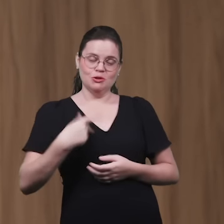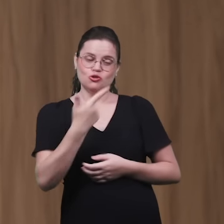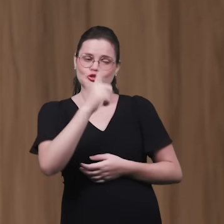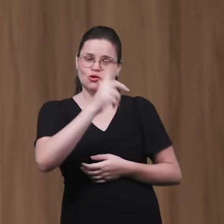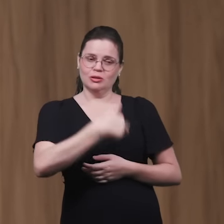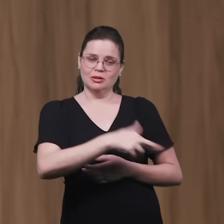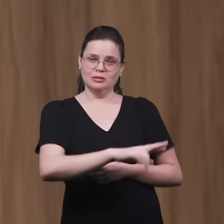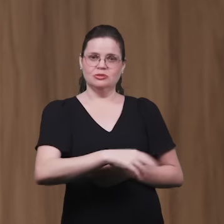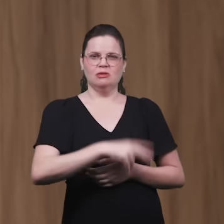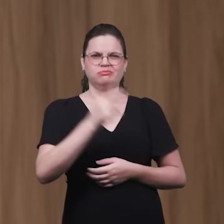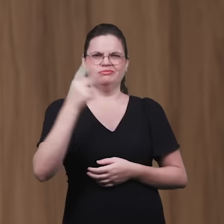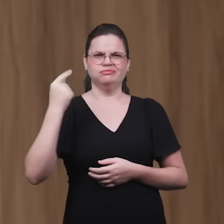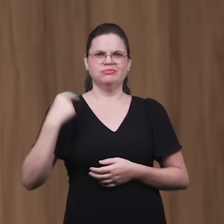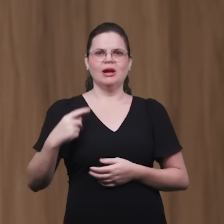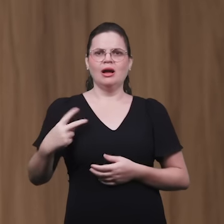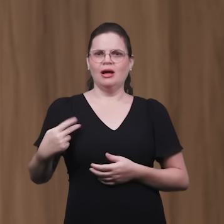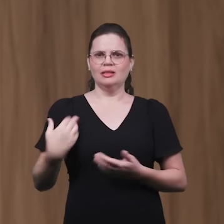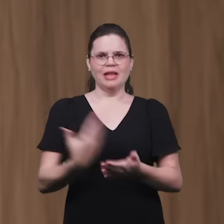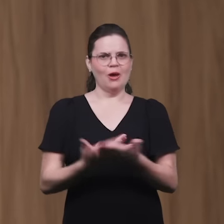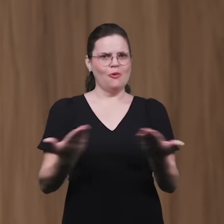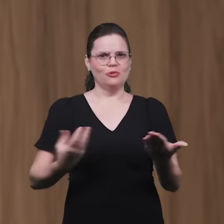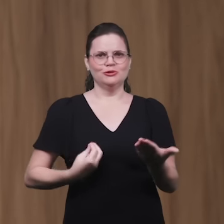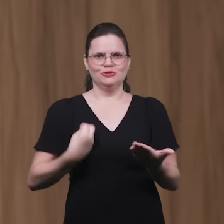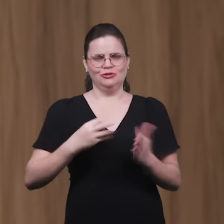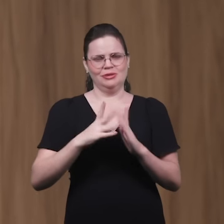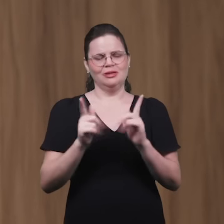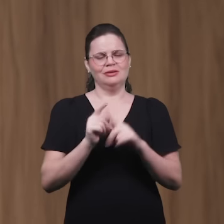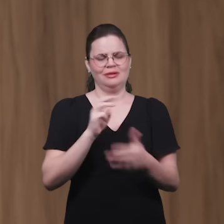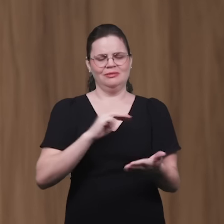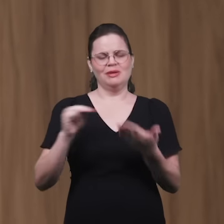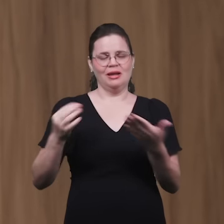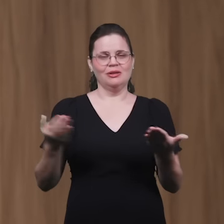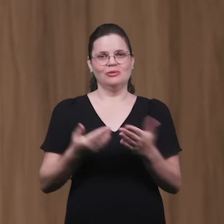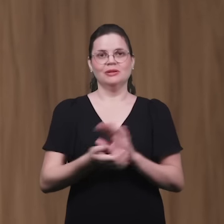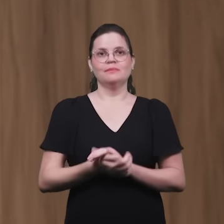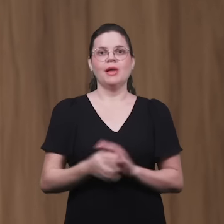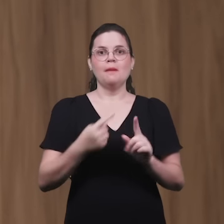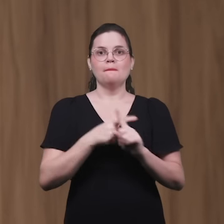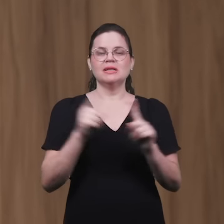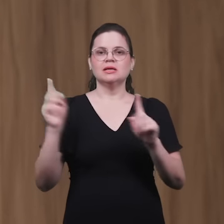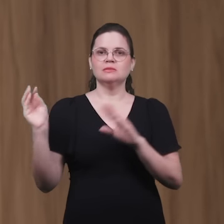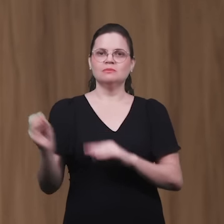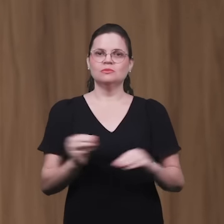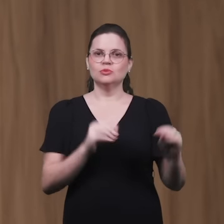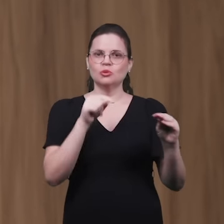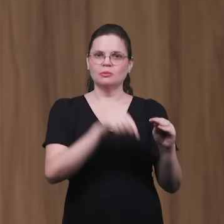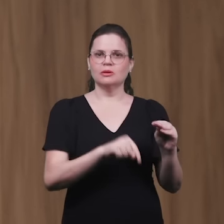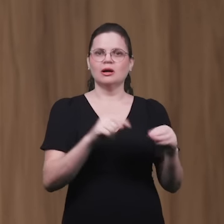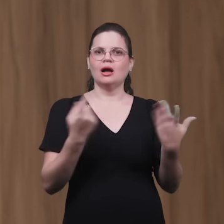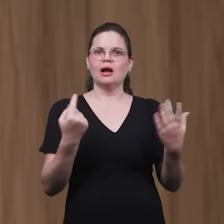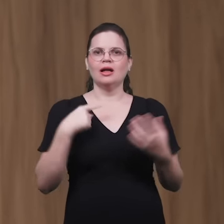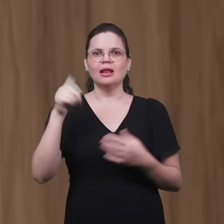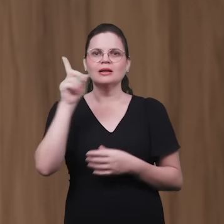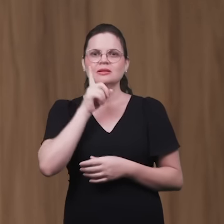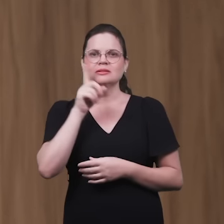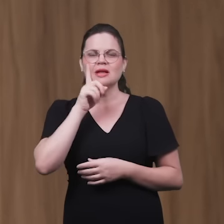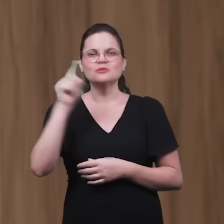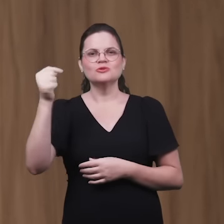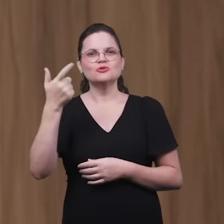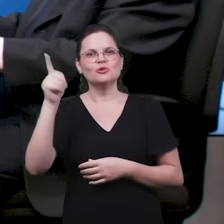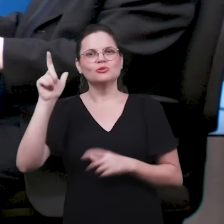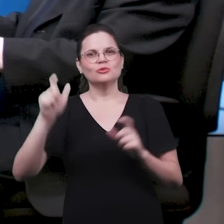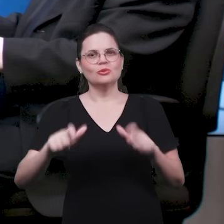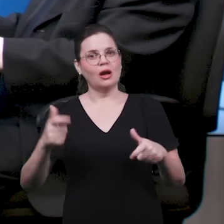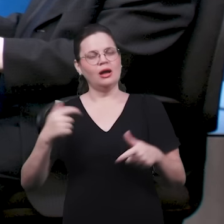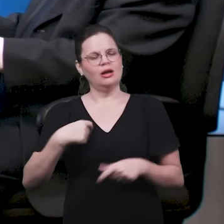conosco há muito tempo, está ainda conosco na obra de Deus, né? Mas ele veio do exterior e observando esse detalhe da nossa intimidade com Deus.